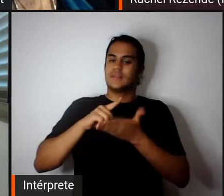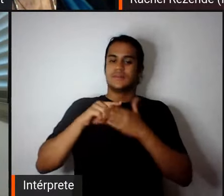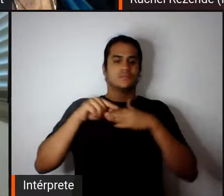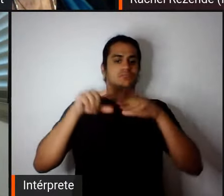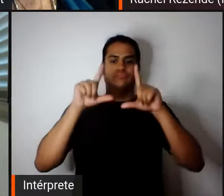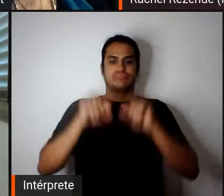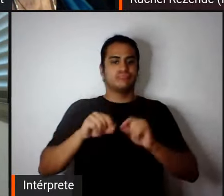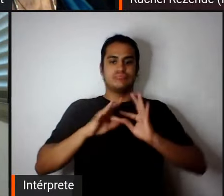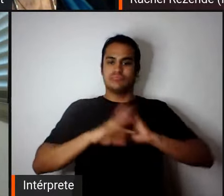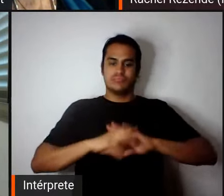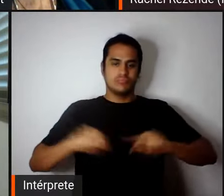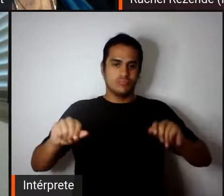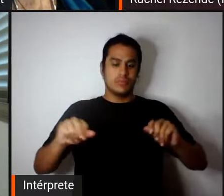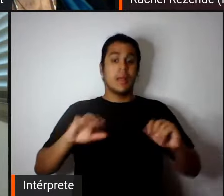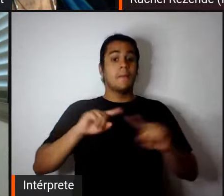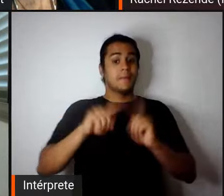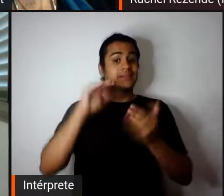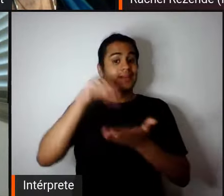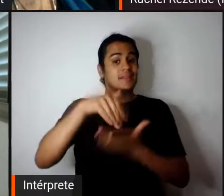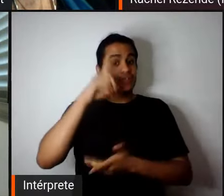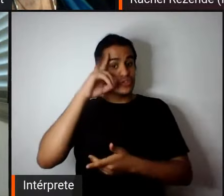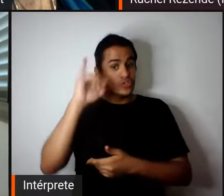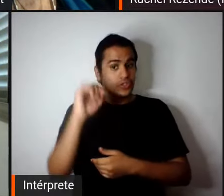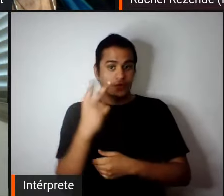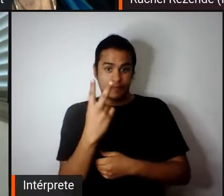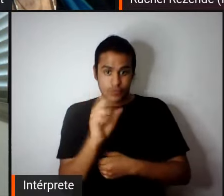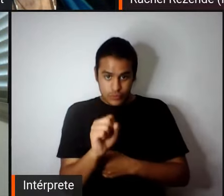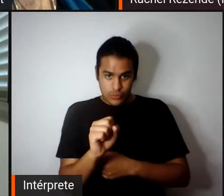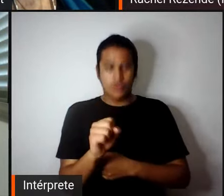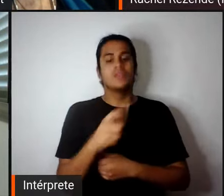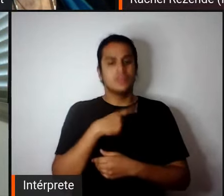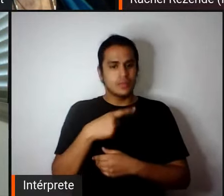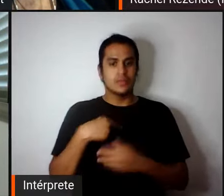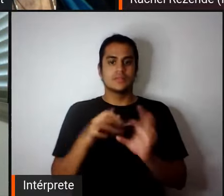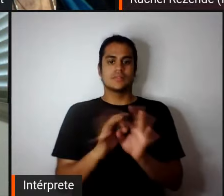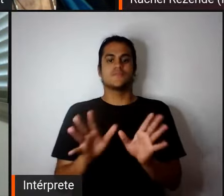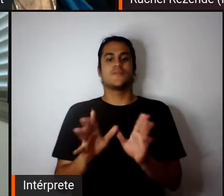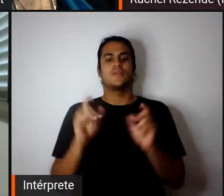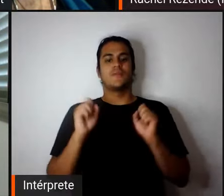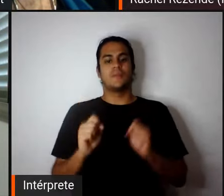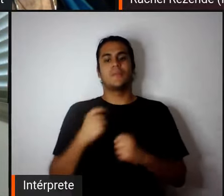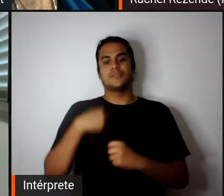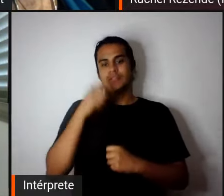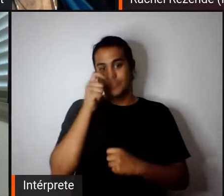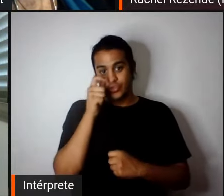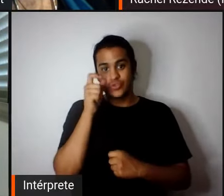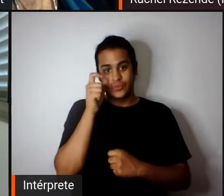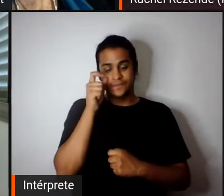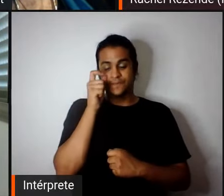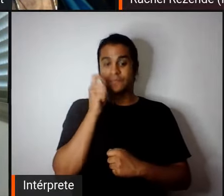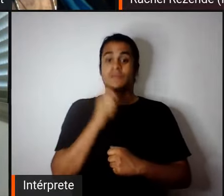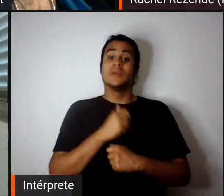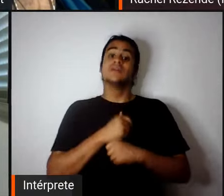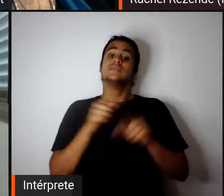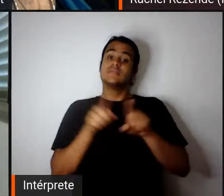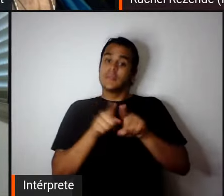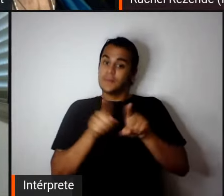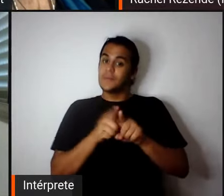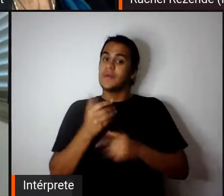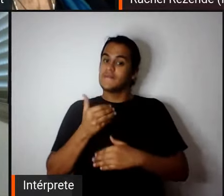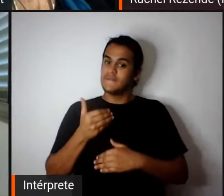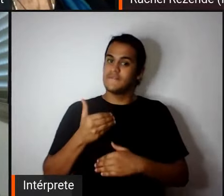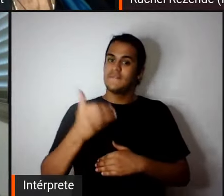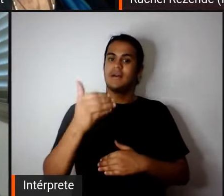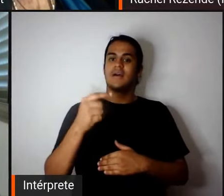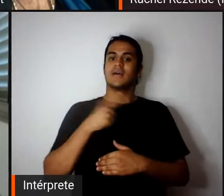28 ele está disponível no site do DMS, documentário da Maureen. E E também que a gente vai subir, né, não é uma homenagem